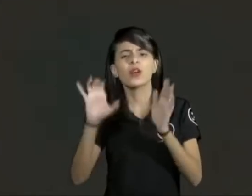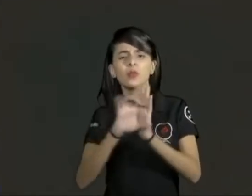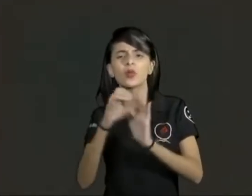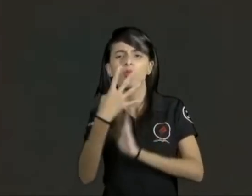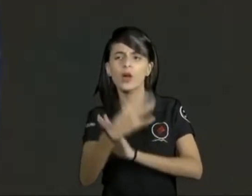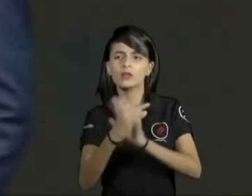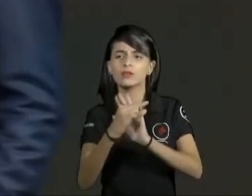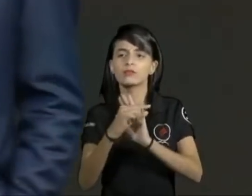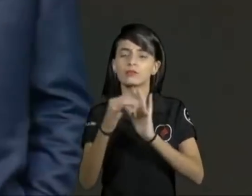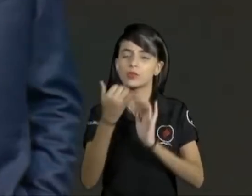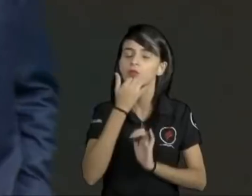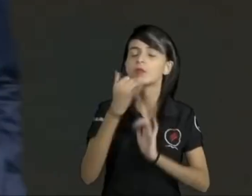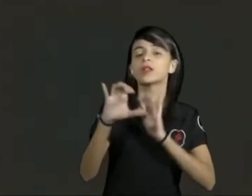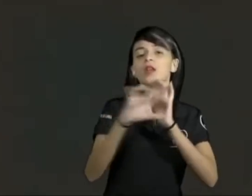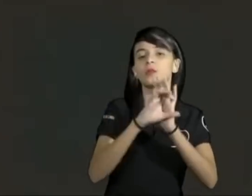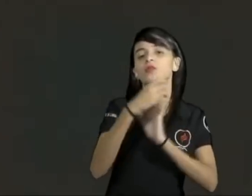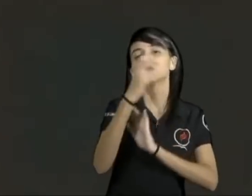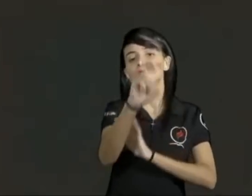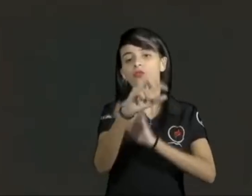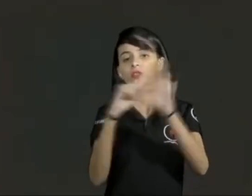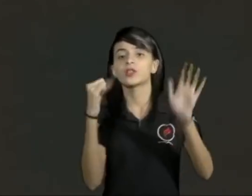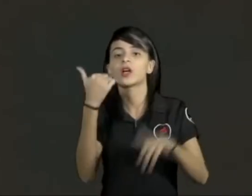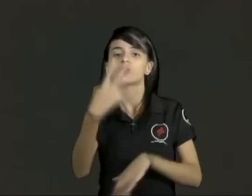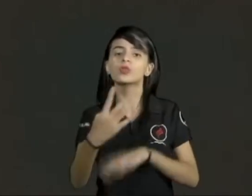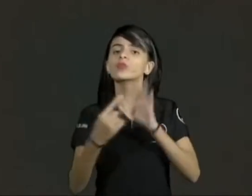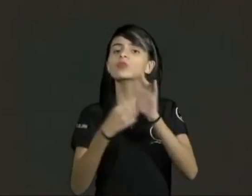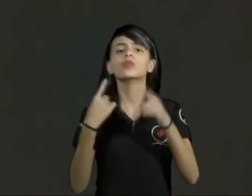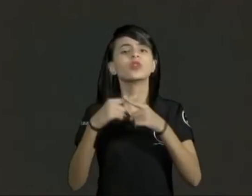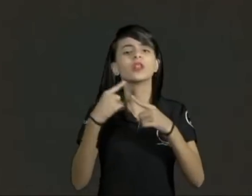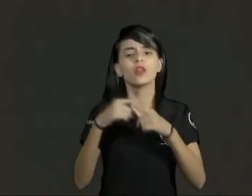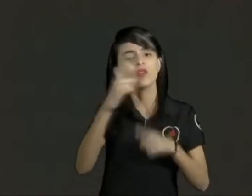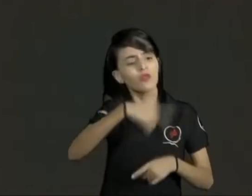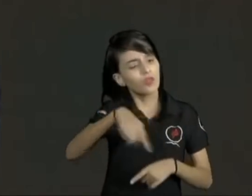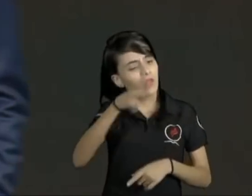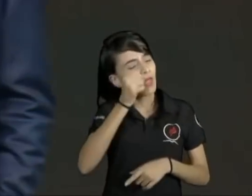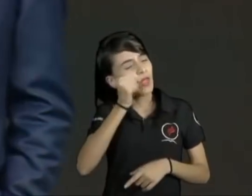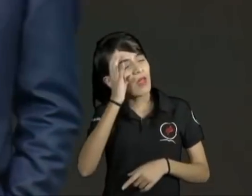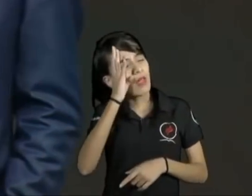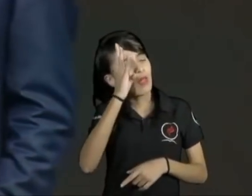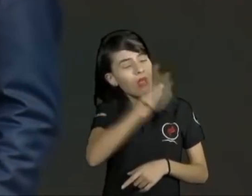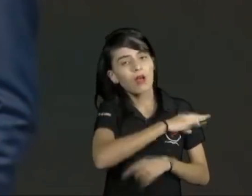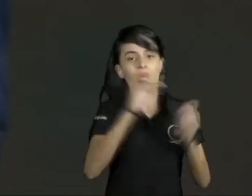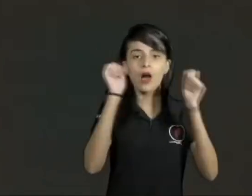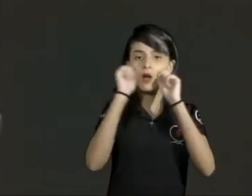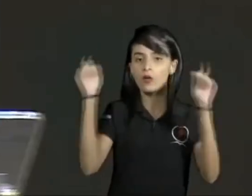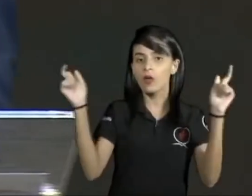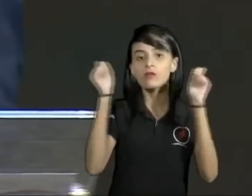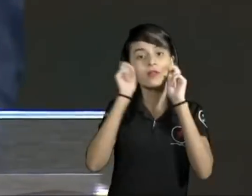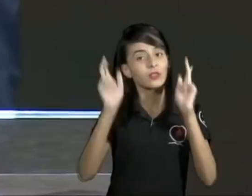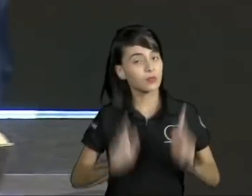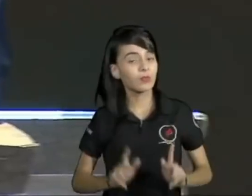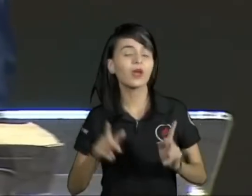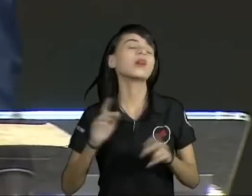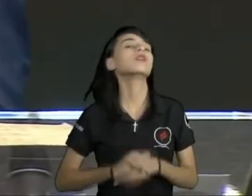4:14 5 14 Por que desperta tu que dormes levanta-te dentre